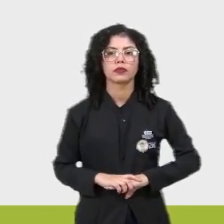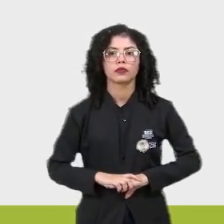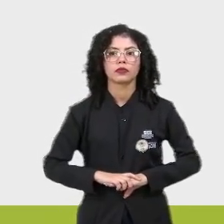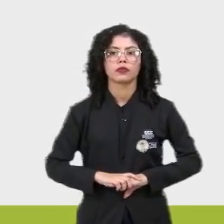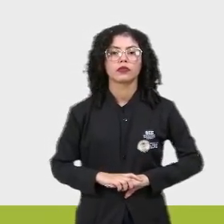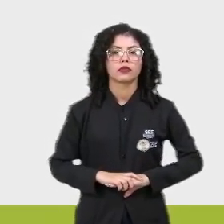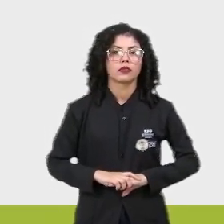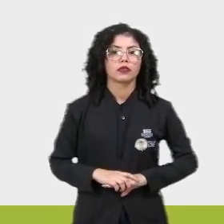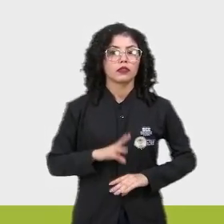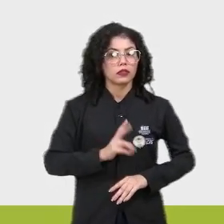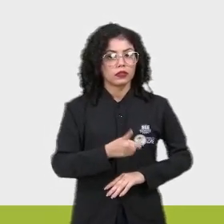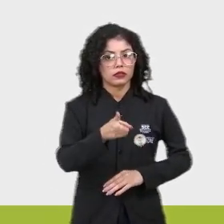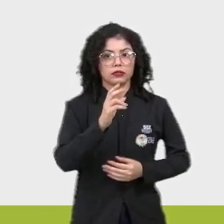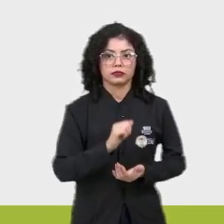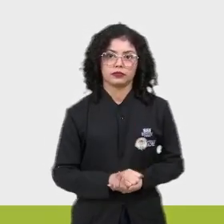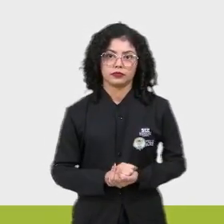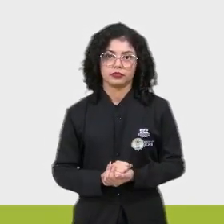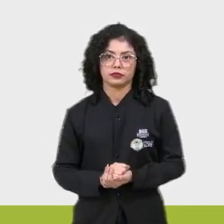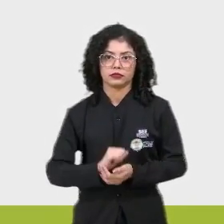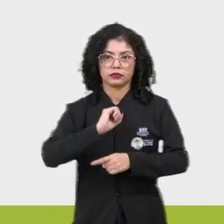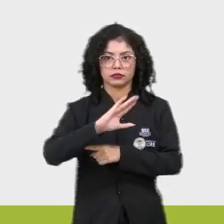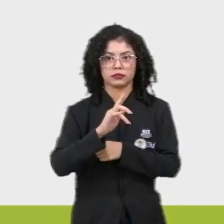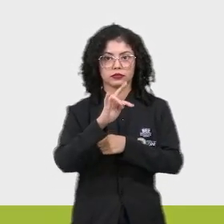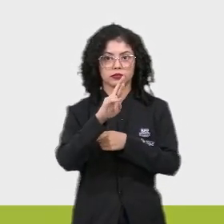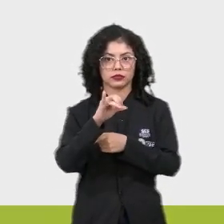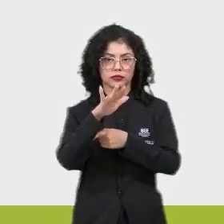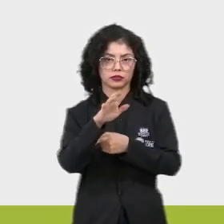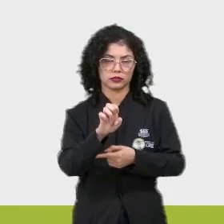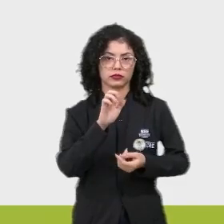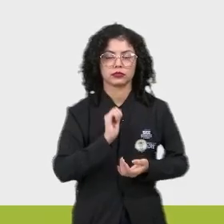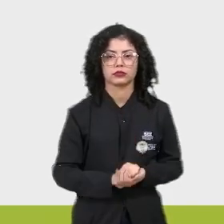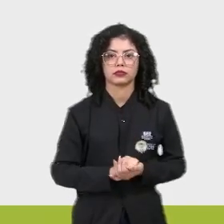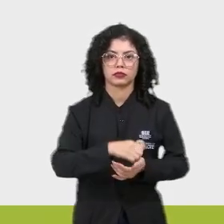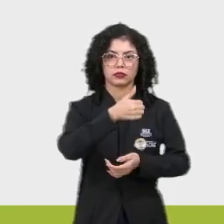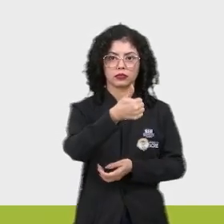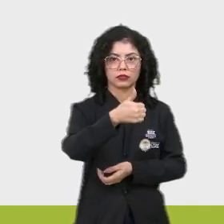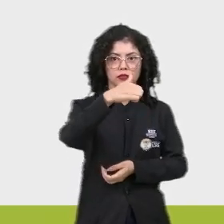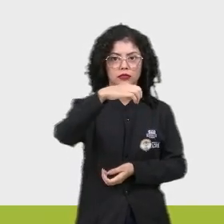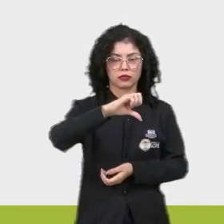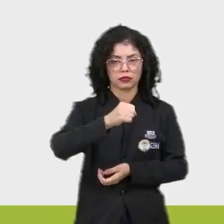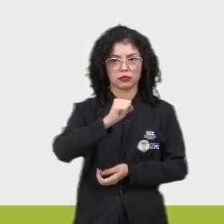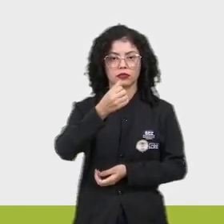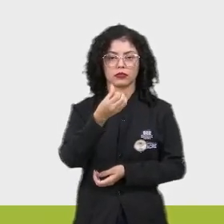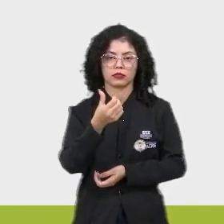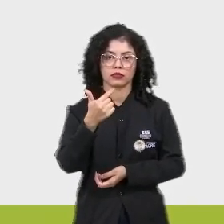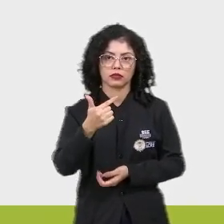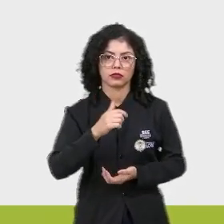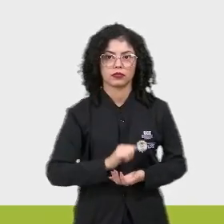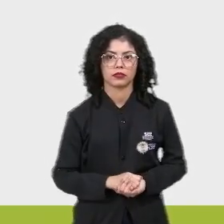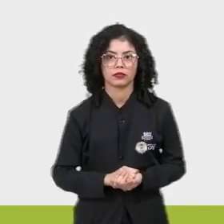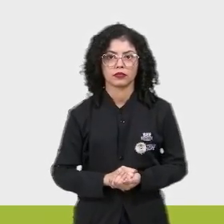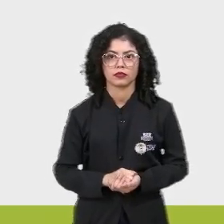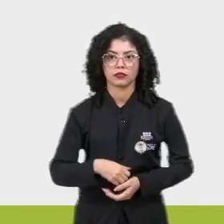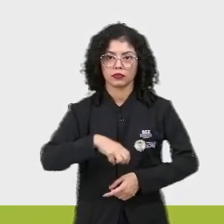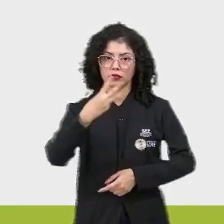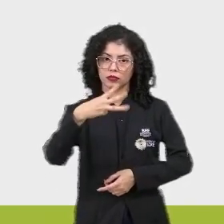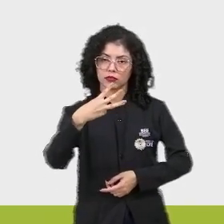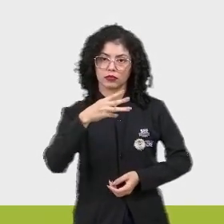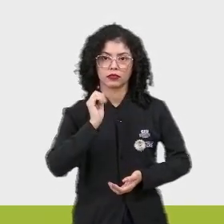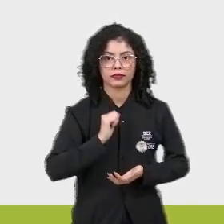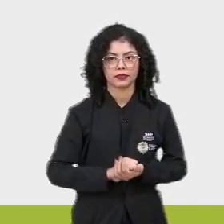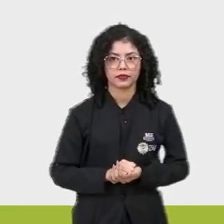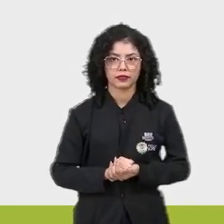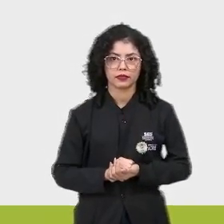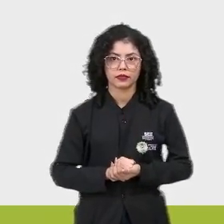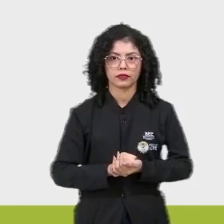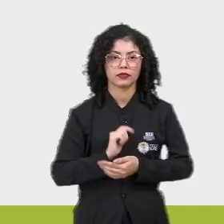1829. Em seguida, Jean-Courtois, no ano de 1862. Em terceiro,